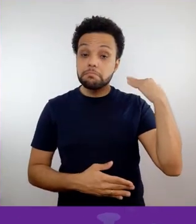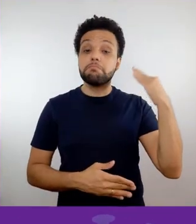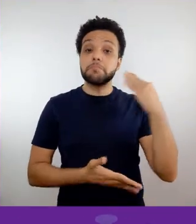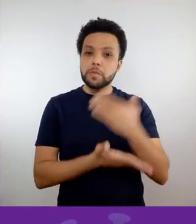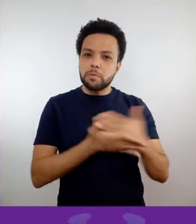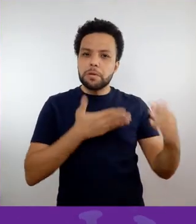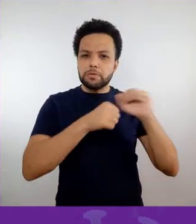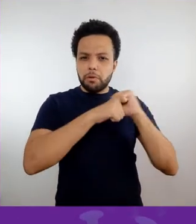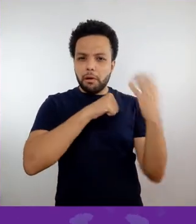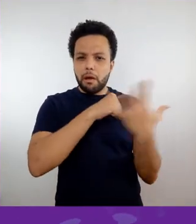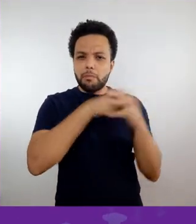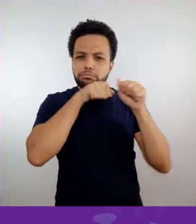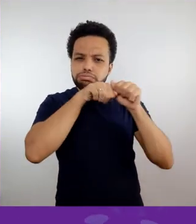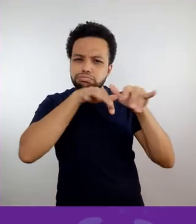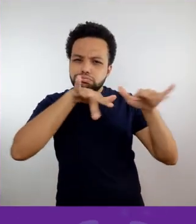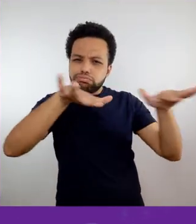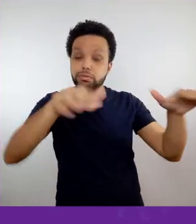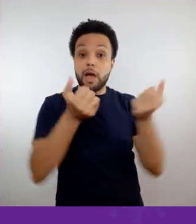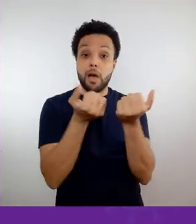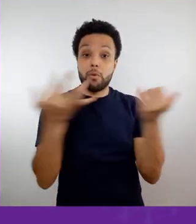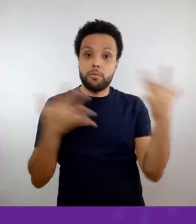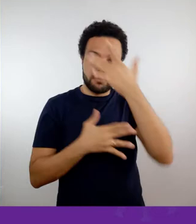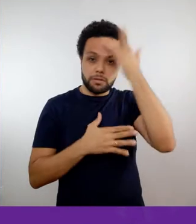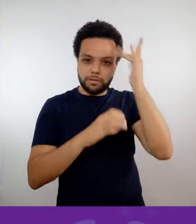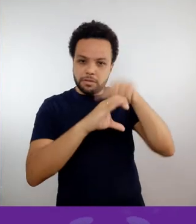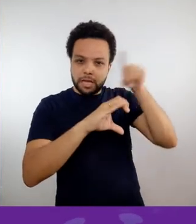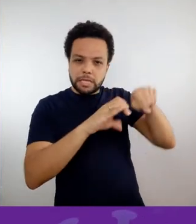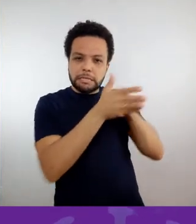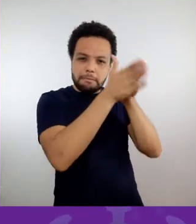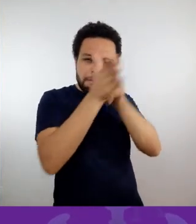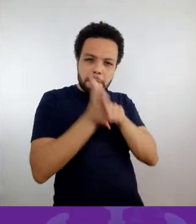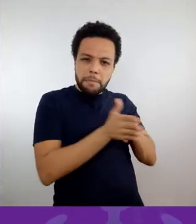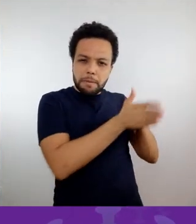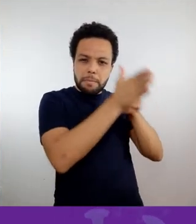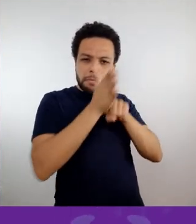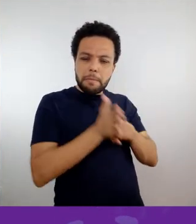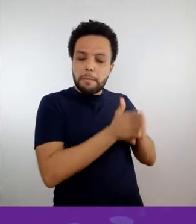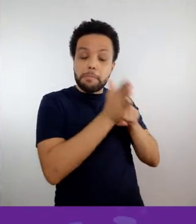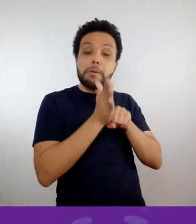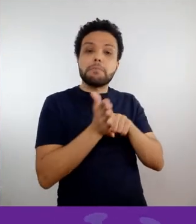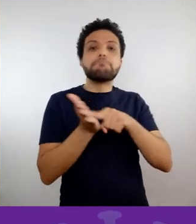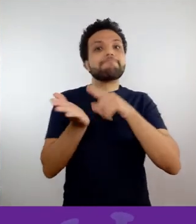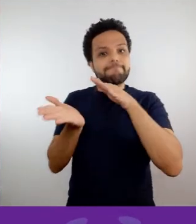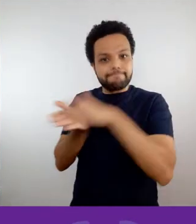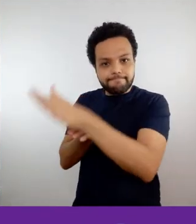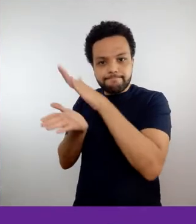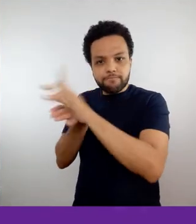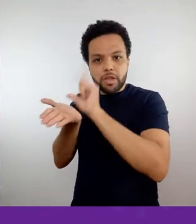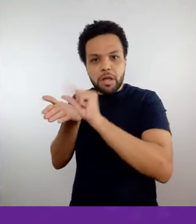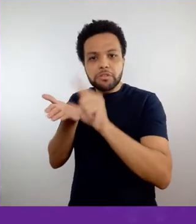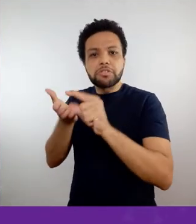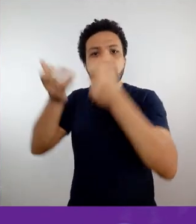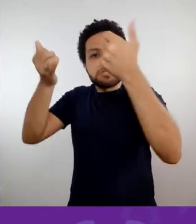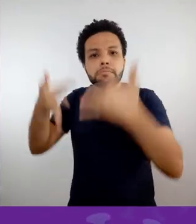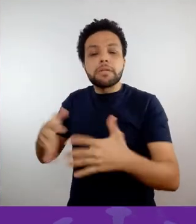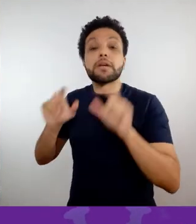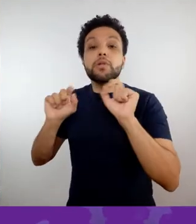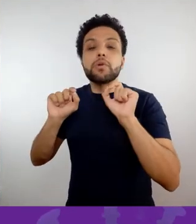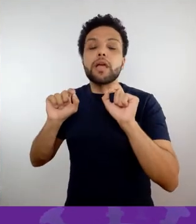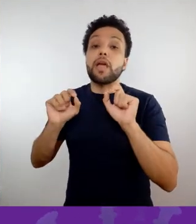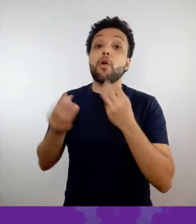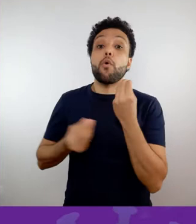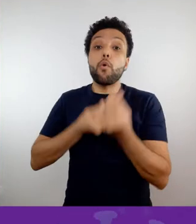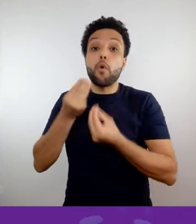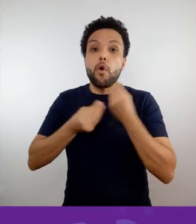desde que se começou a investigar a transmissão da com vídeo é surgiram alguns artigos indicando a possibilidade